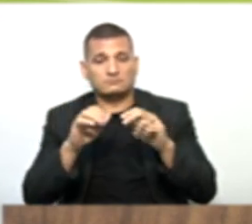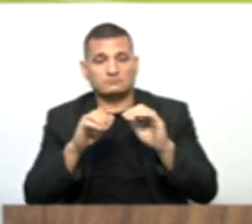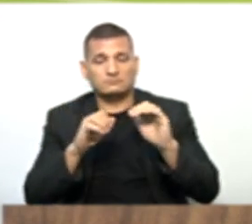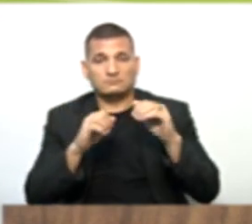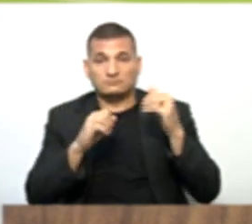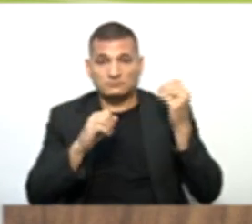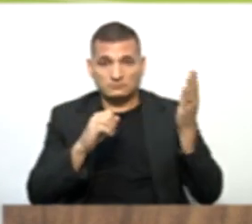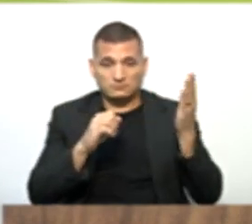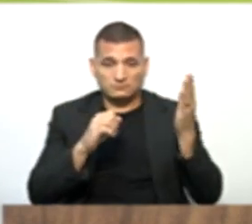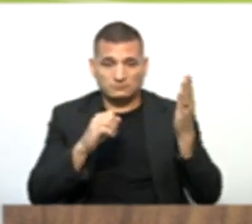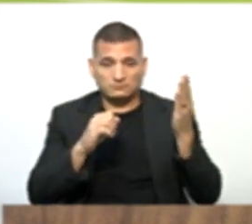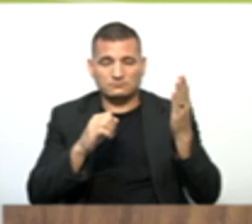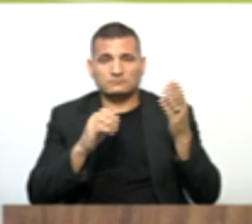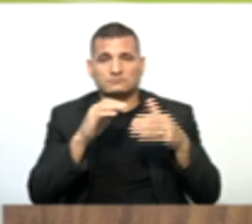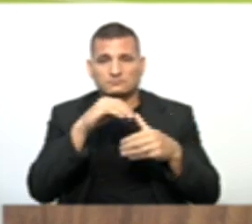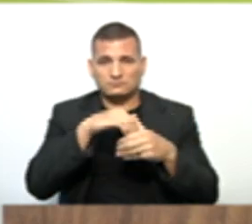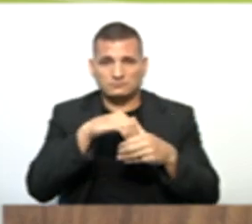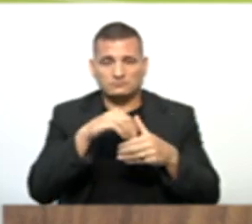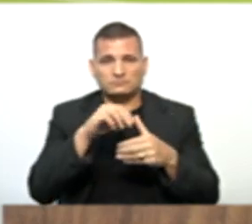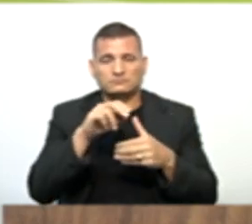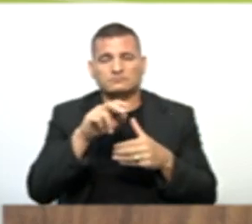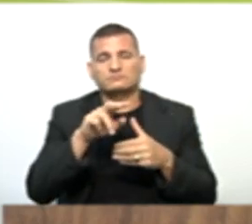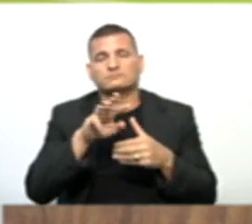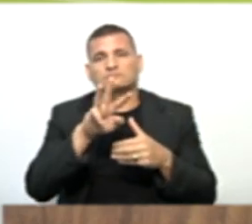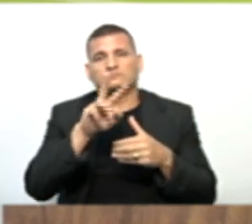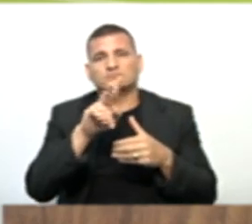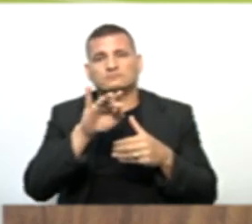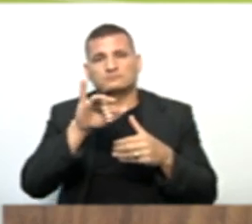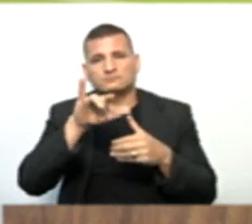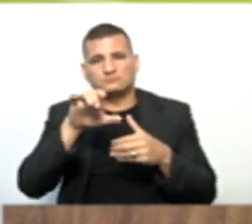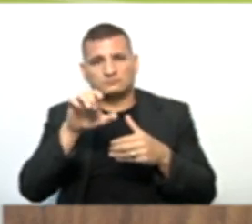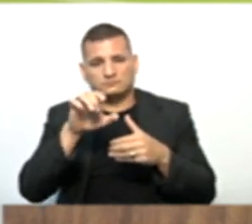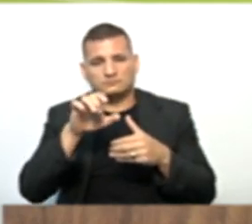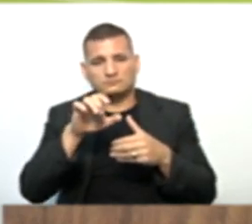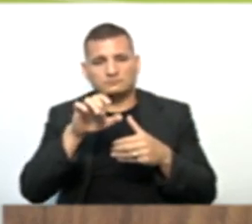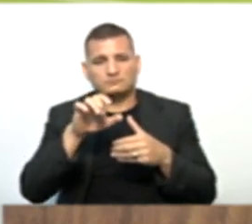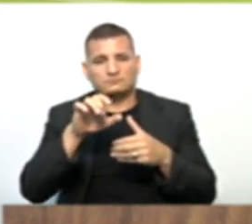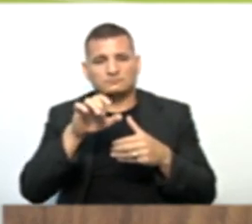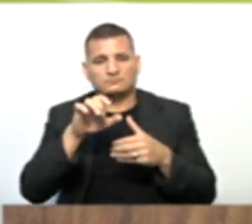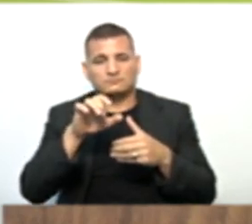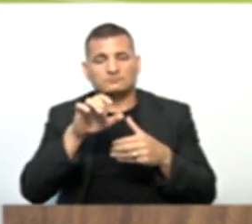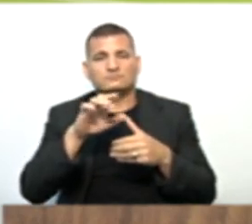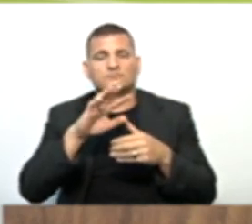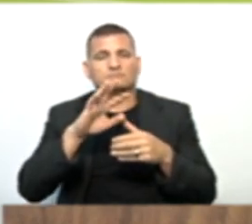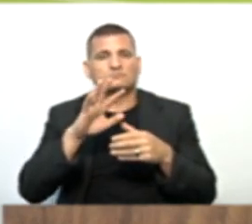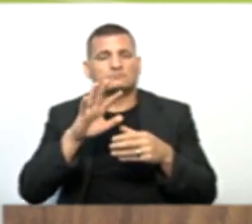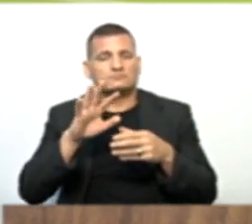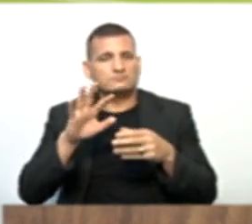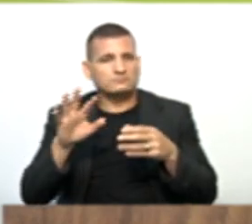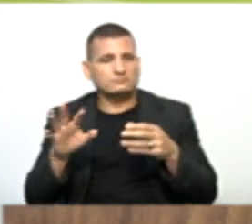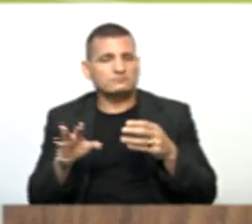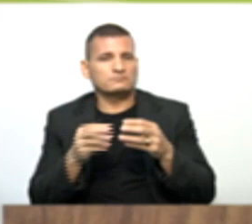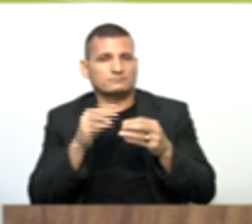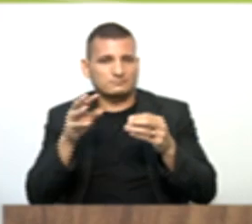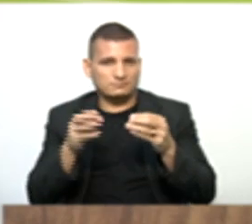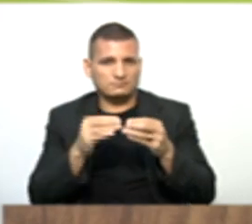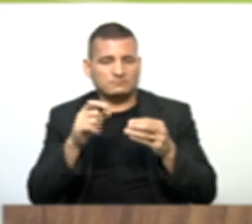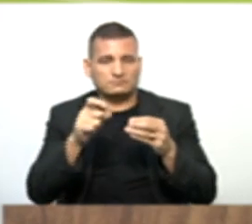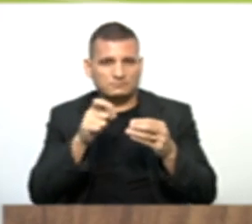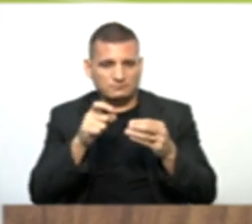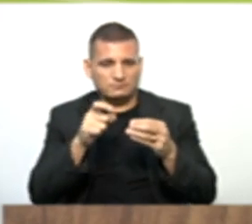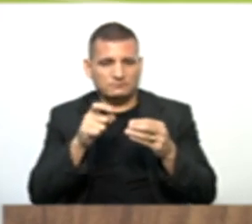lá dentro do while, nos comandos dele, que nós estamos incrementando o x na